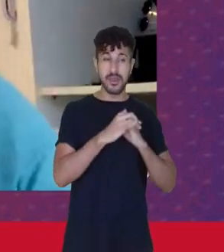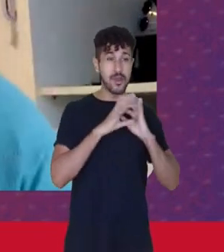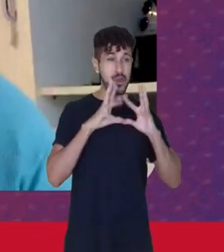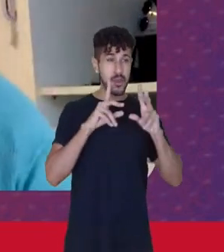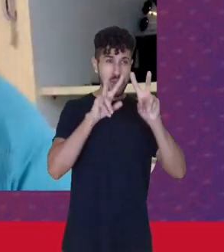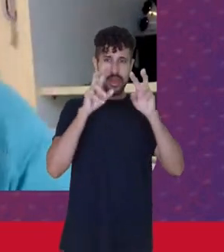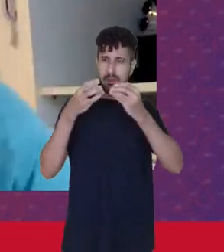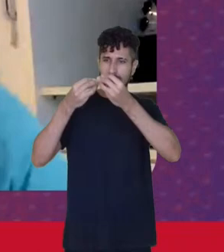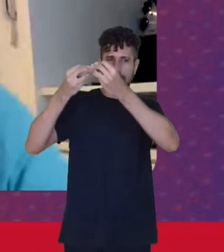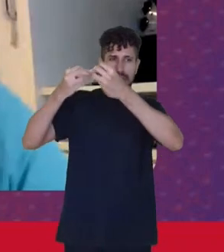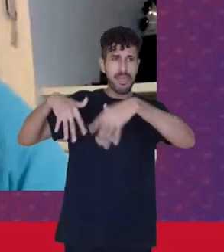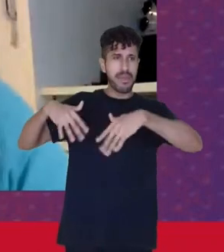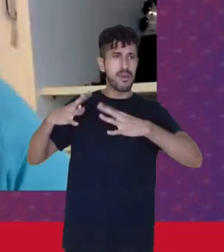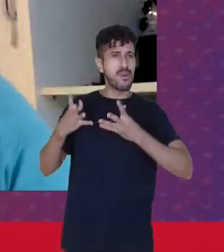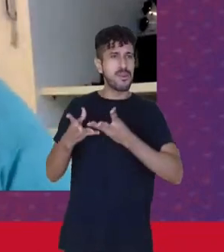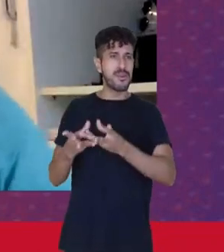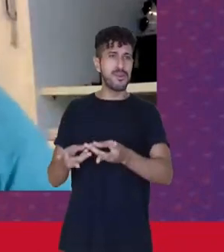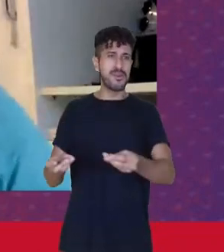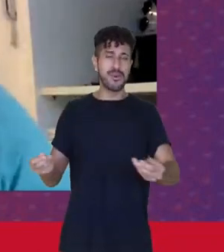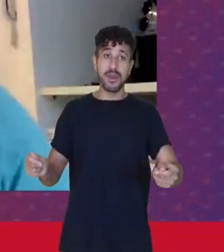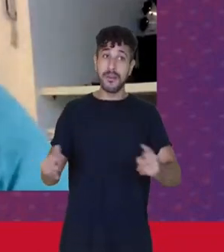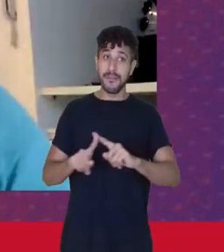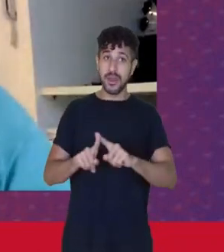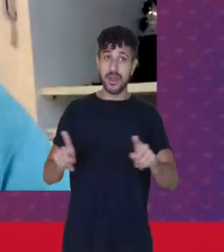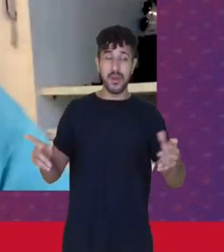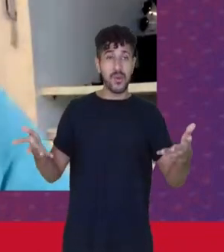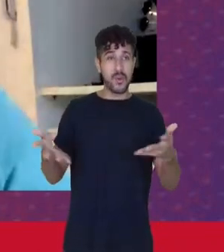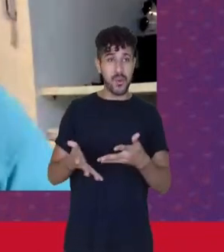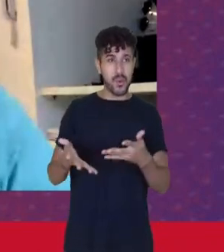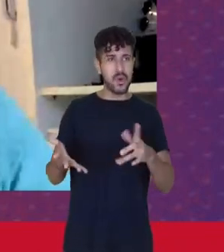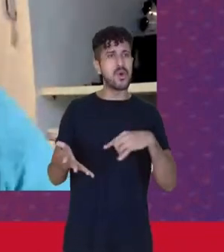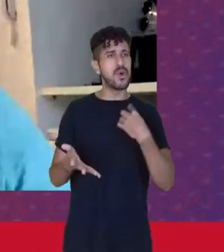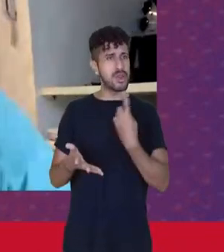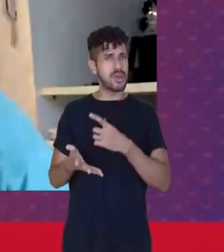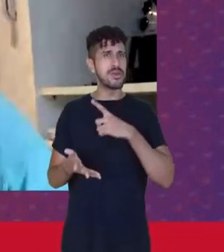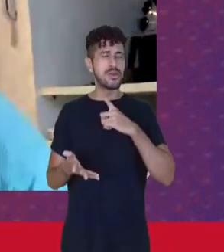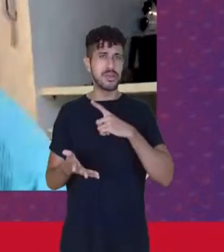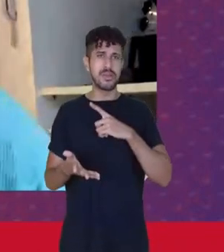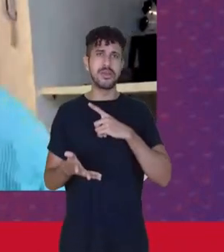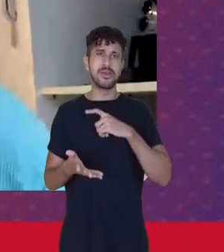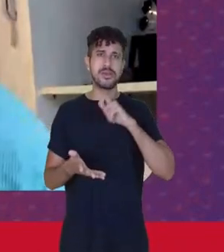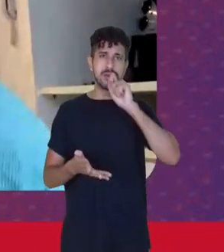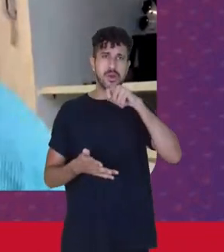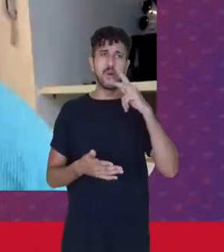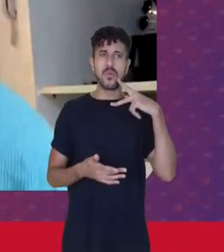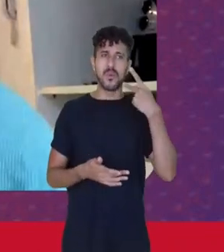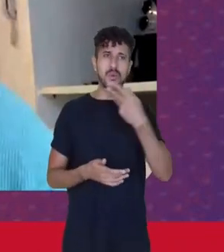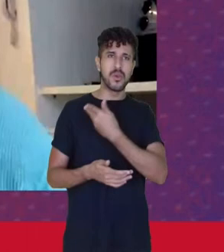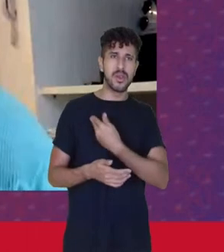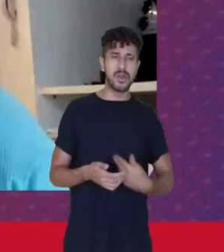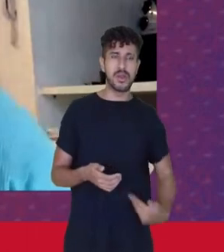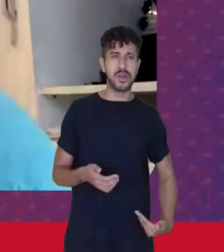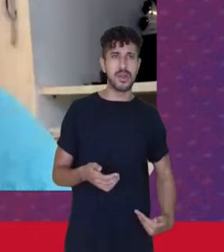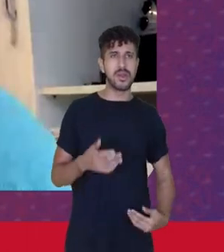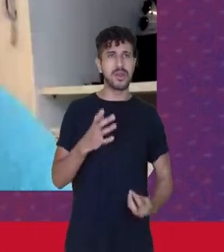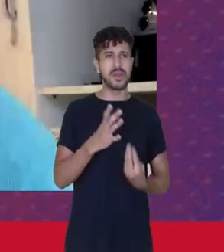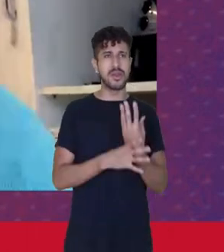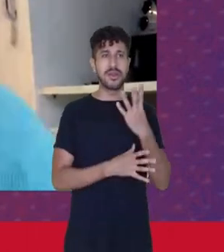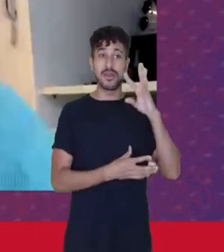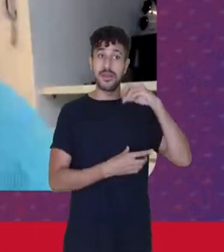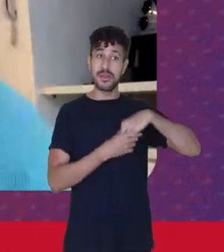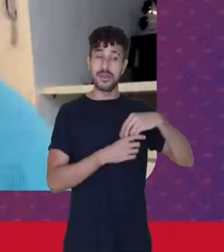isso foi destruído, né, foi desmontado. Mas hoje nós temos, infelizmente, uma política pública instalada